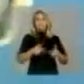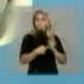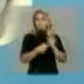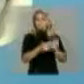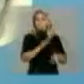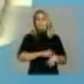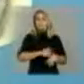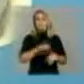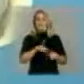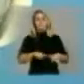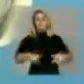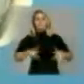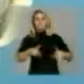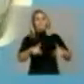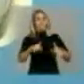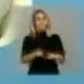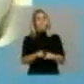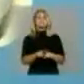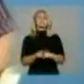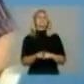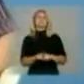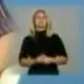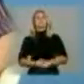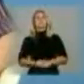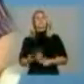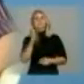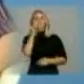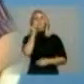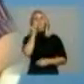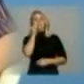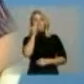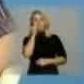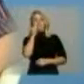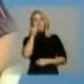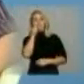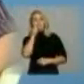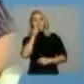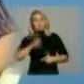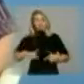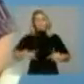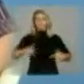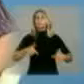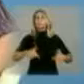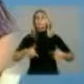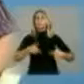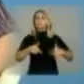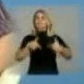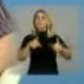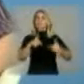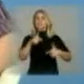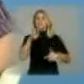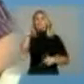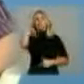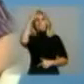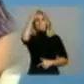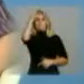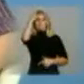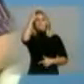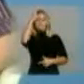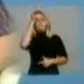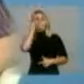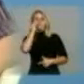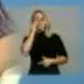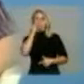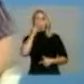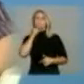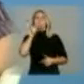termos de dedicação ao Era uma, trabalho é, ela dela? era, ela era uma guerreira, né? A minha tia foi uma guerreira em